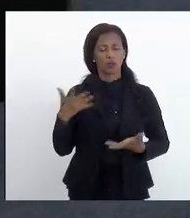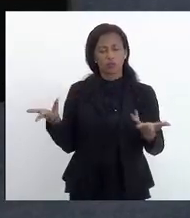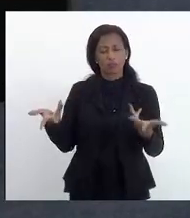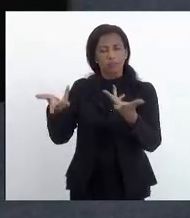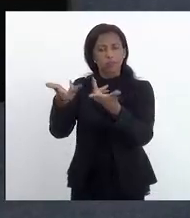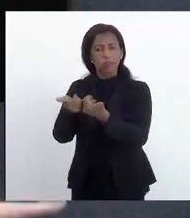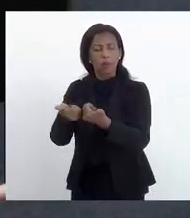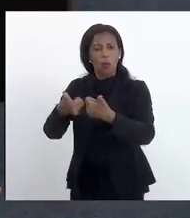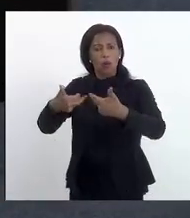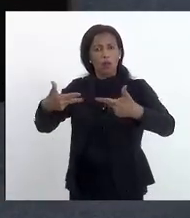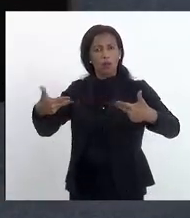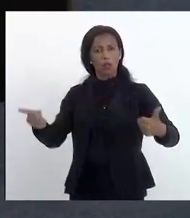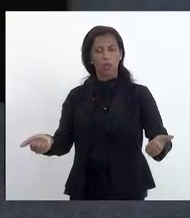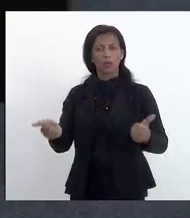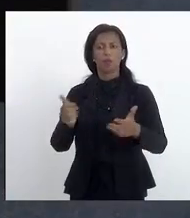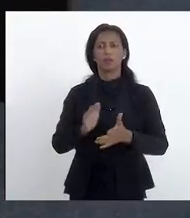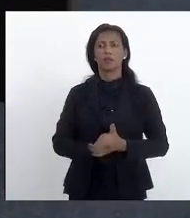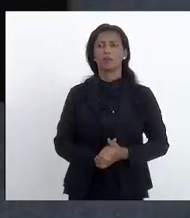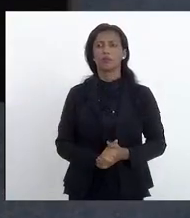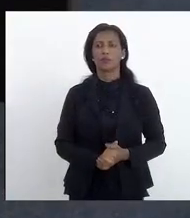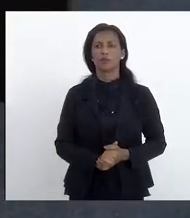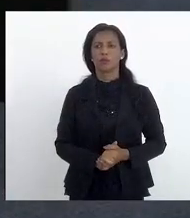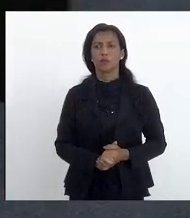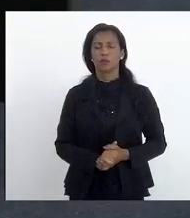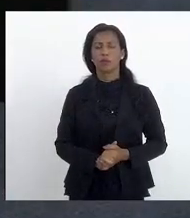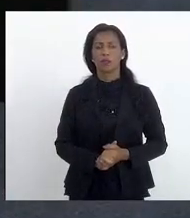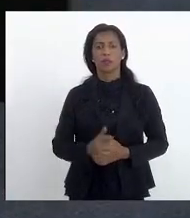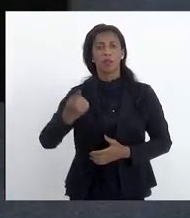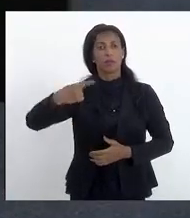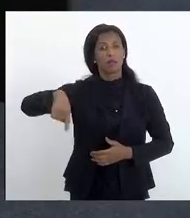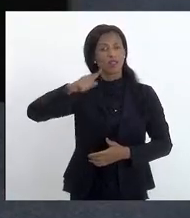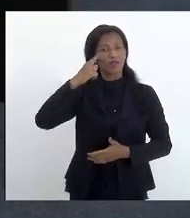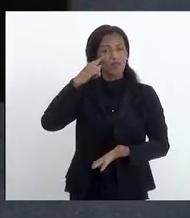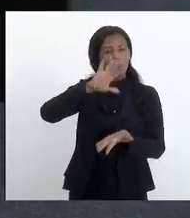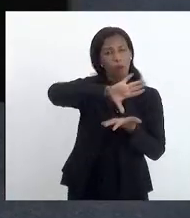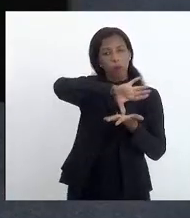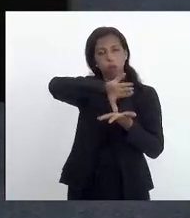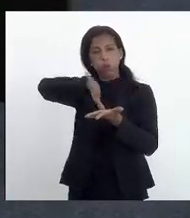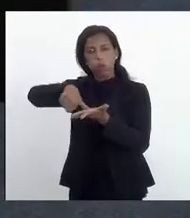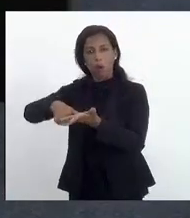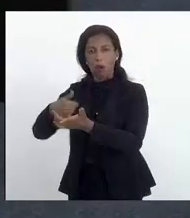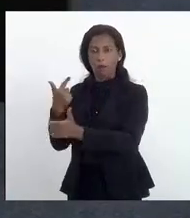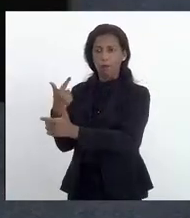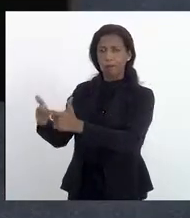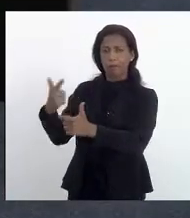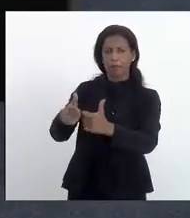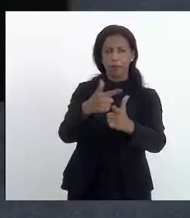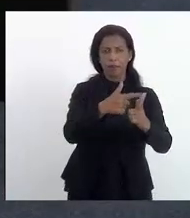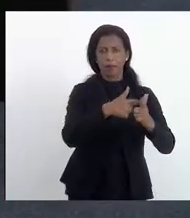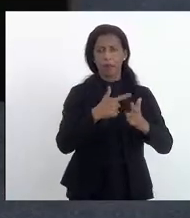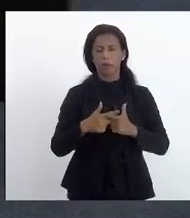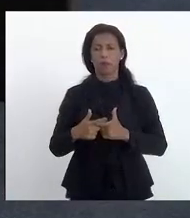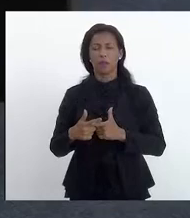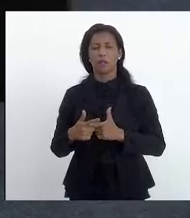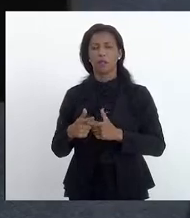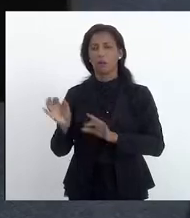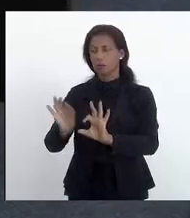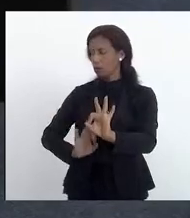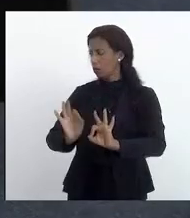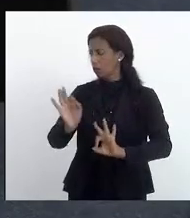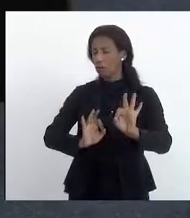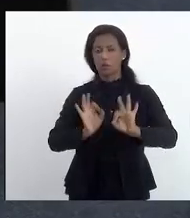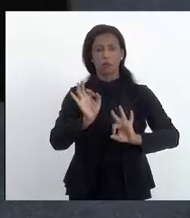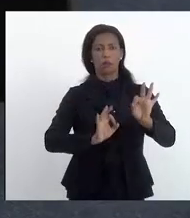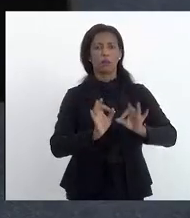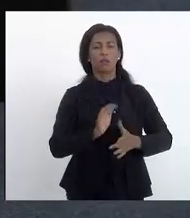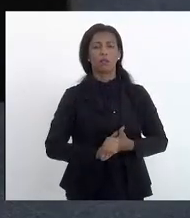de qualidade, está mentindo. Porque a gente vê corrupção em cima de corrupção, com as organizações sociais. E